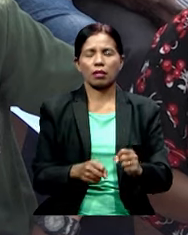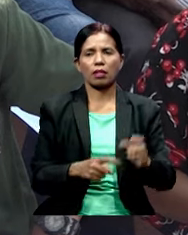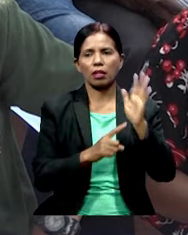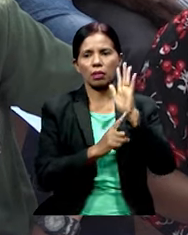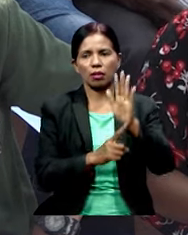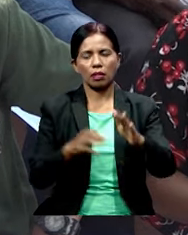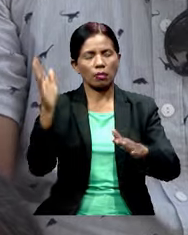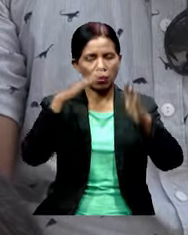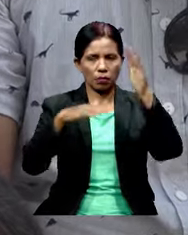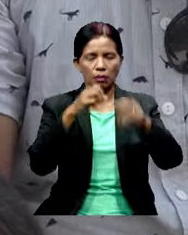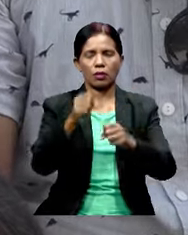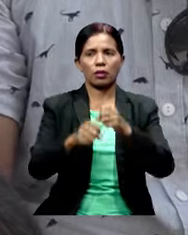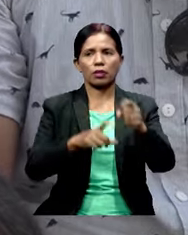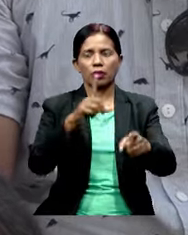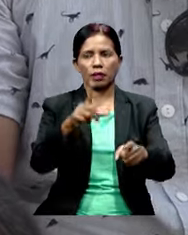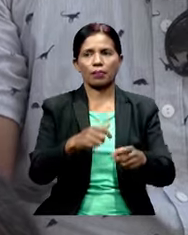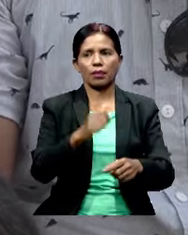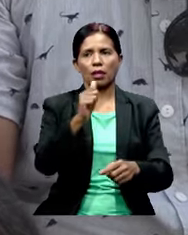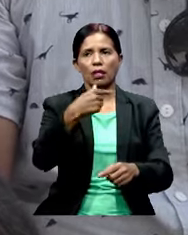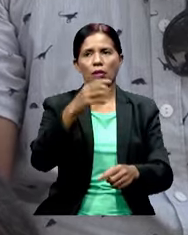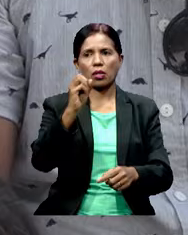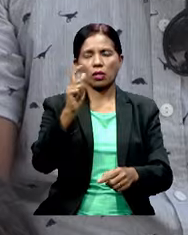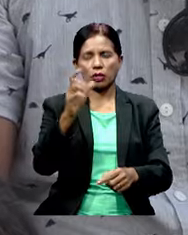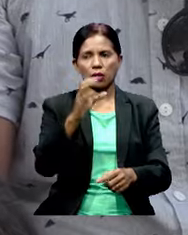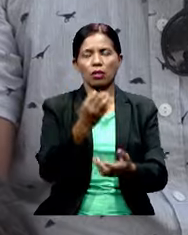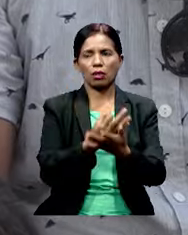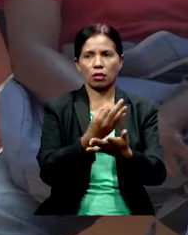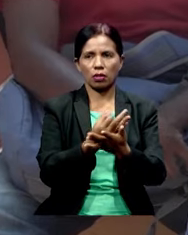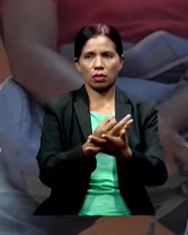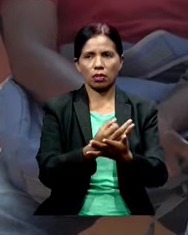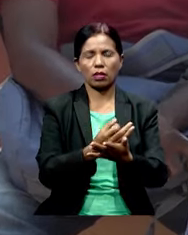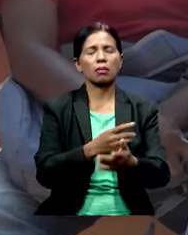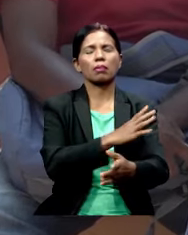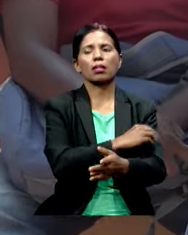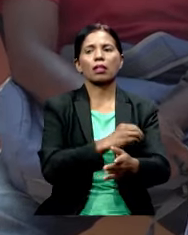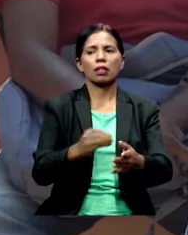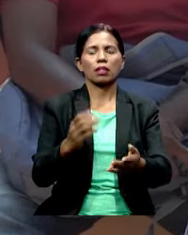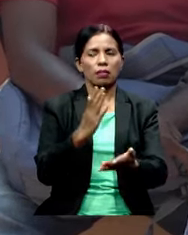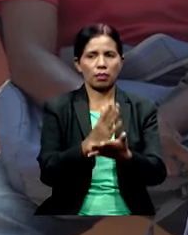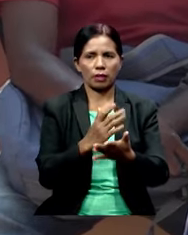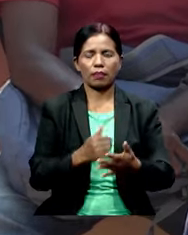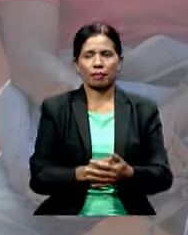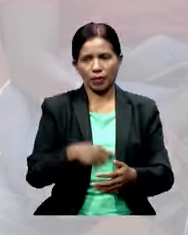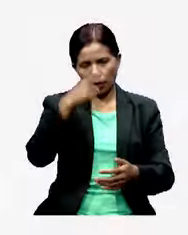problema social. Agustino Soares exige subsídio transporte para professor Sira Nebe Prado.